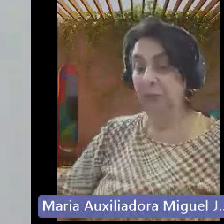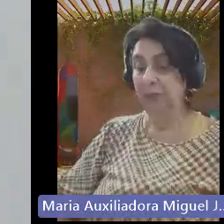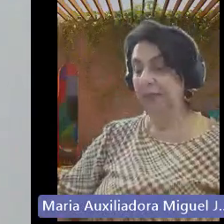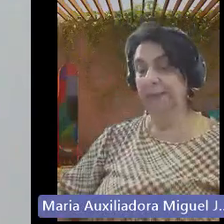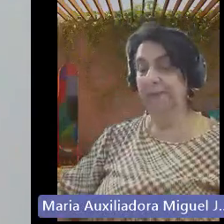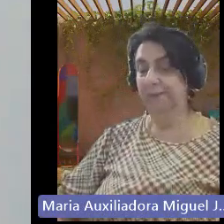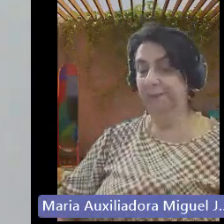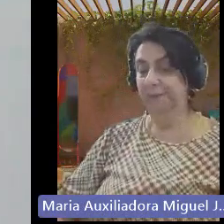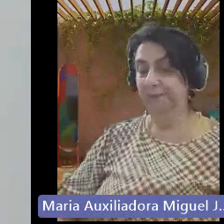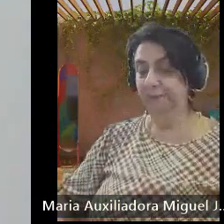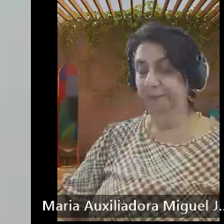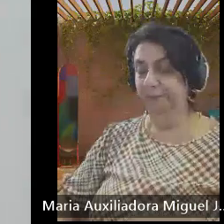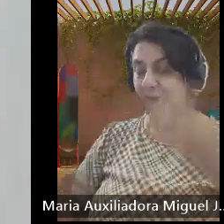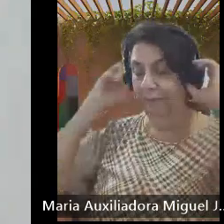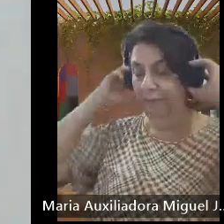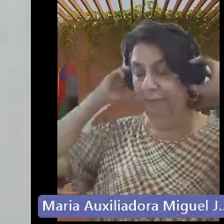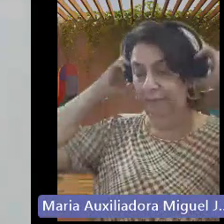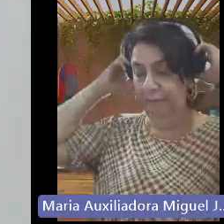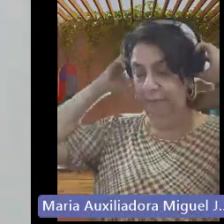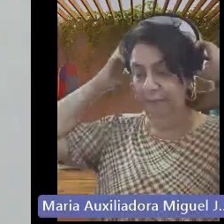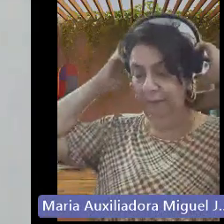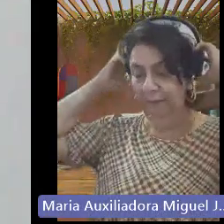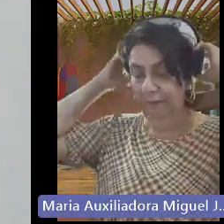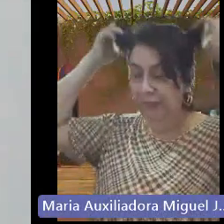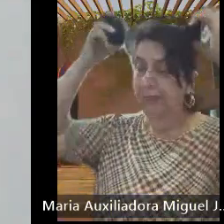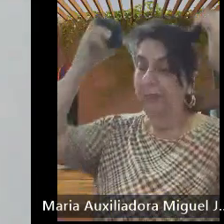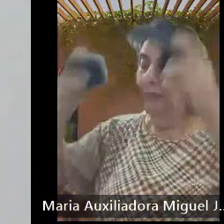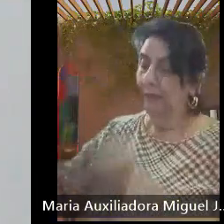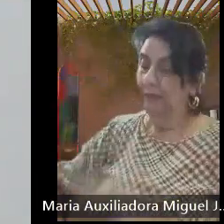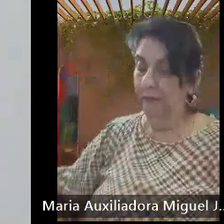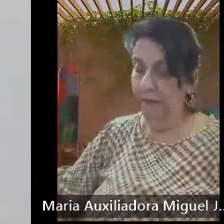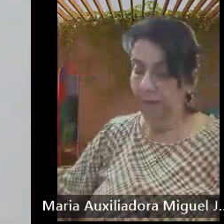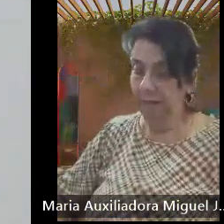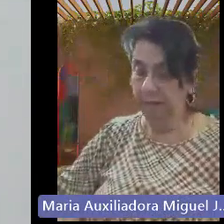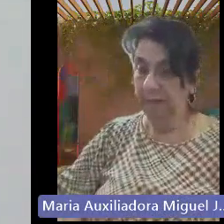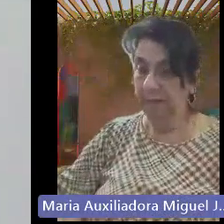Mais perguntas? Tá bom.